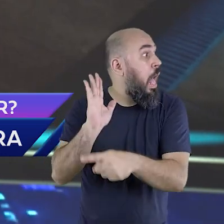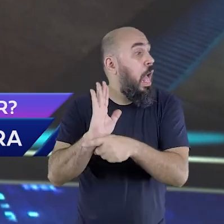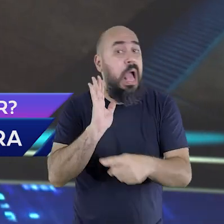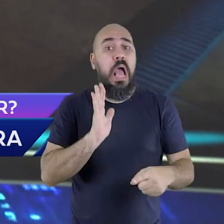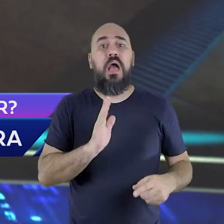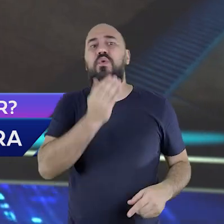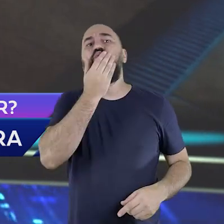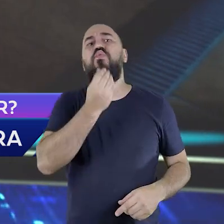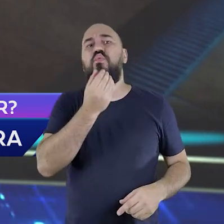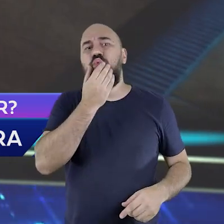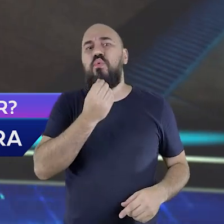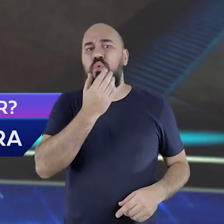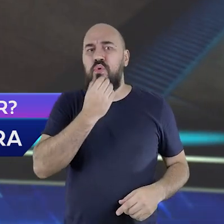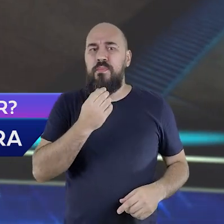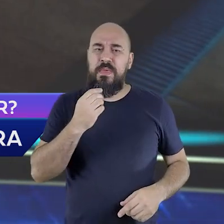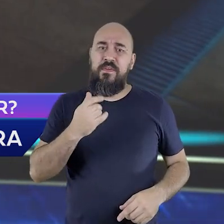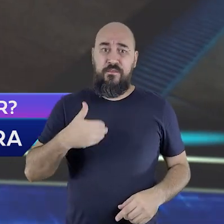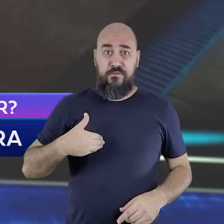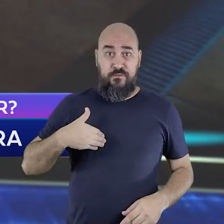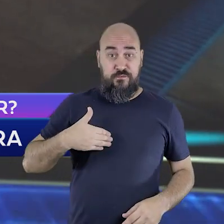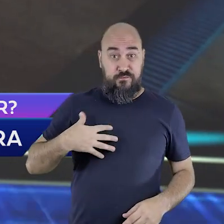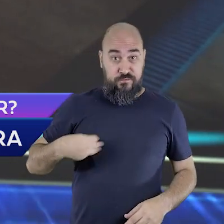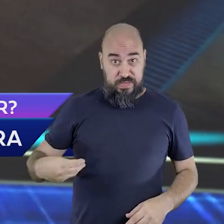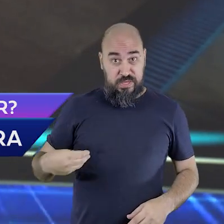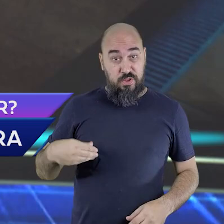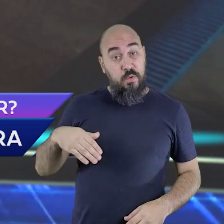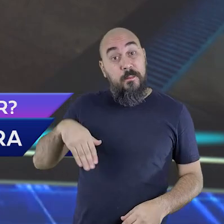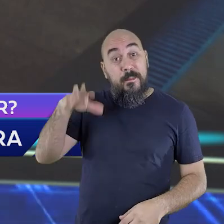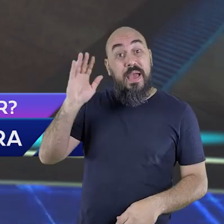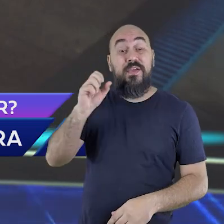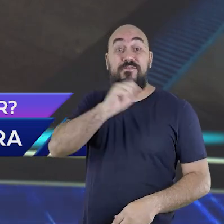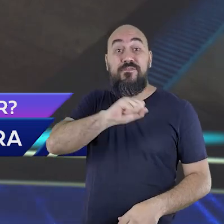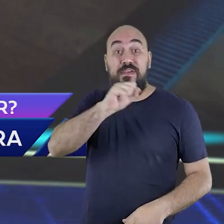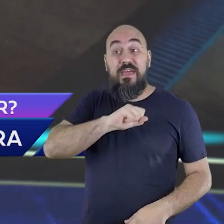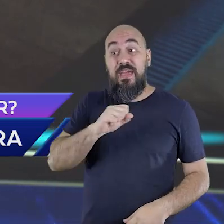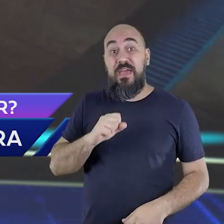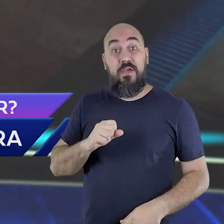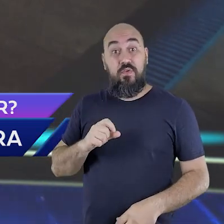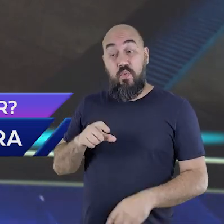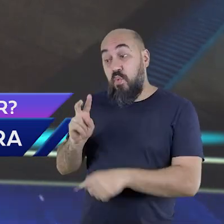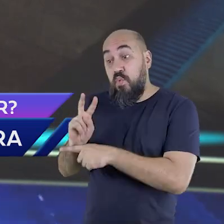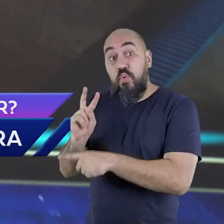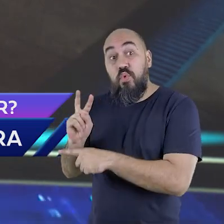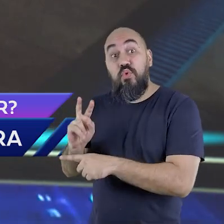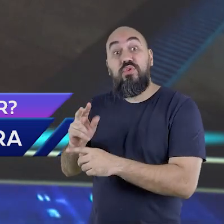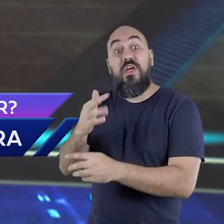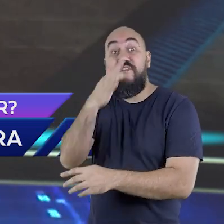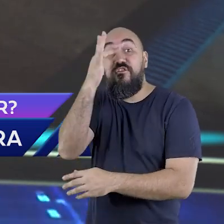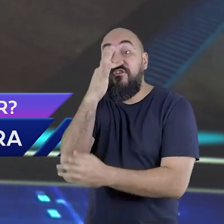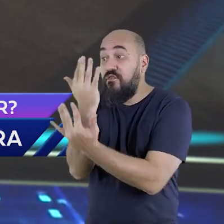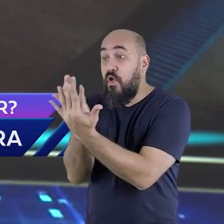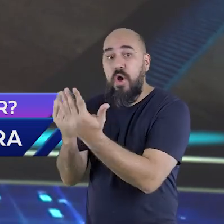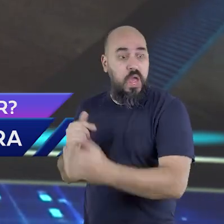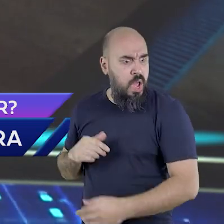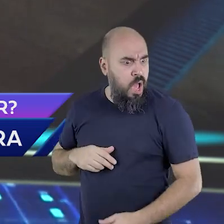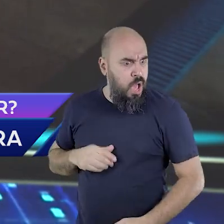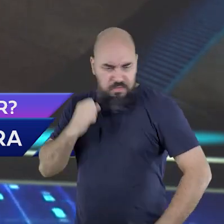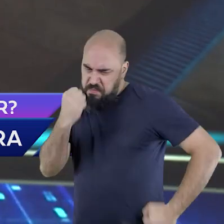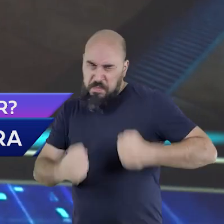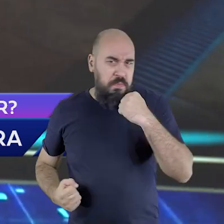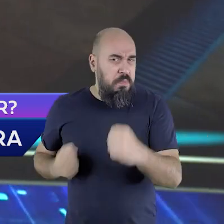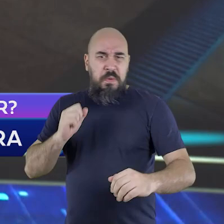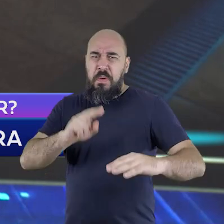instante, Alexandre, o filho mais velho do jardineiro da casa, ouviu os gritos, correu até a piscina e